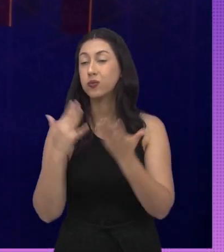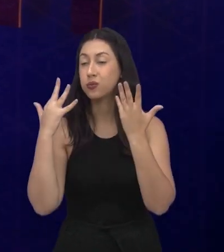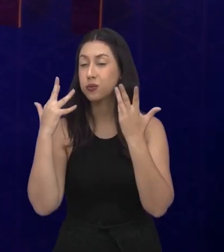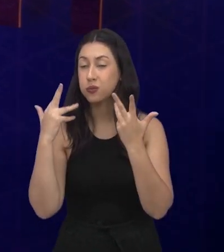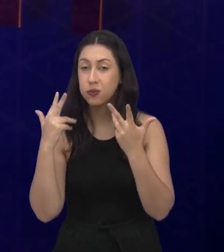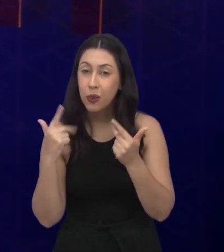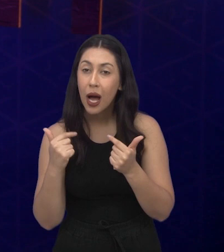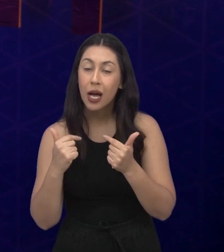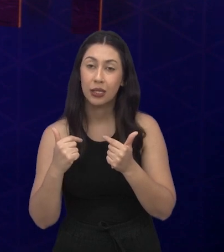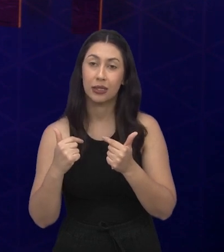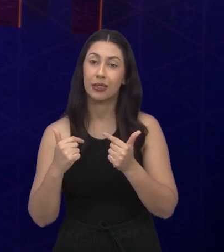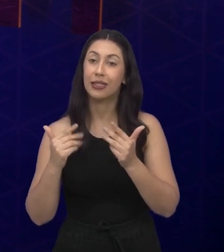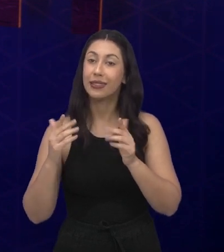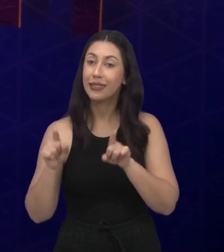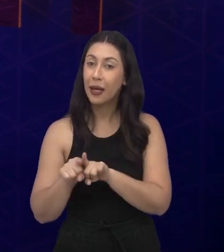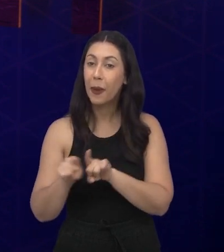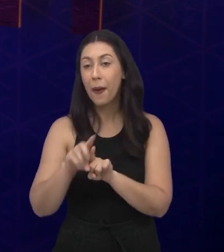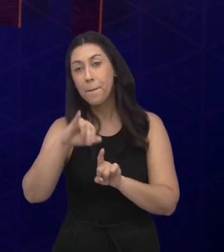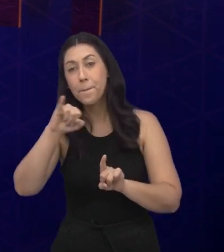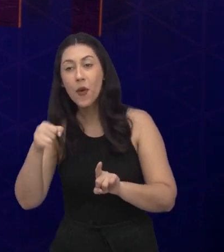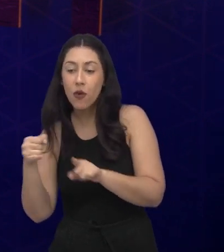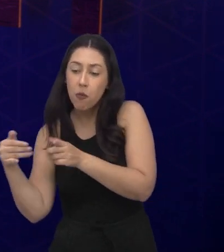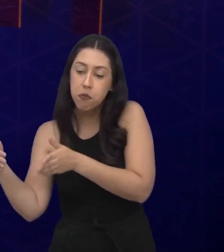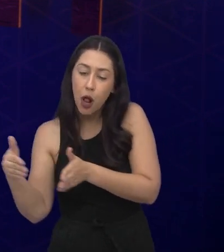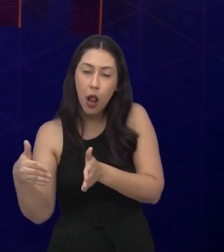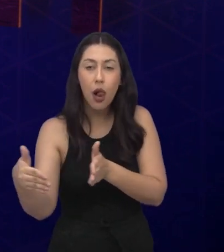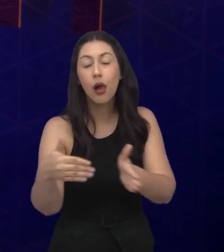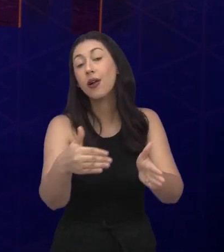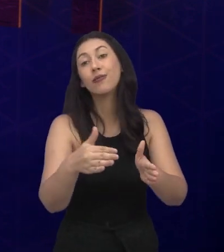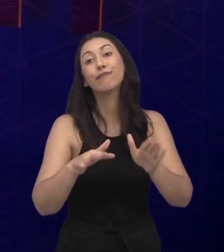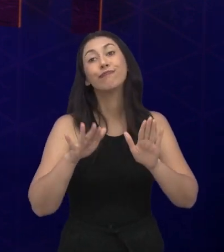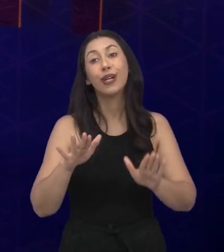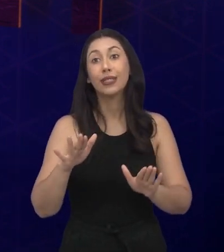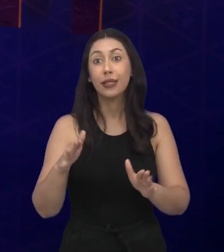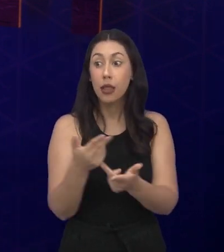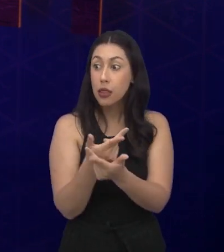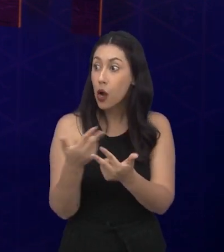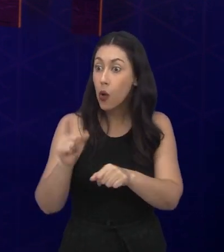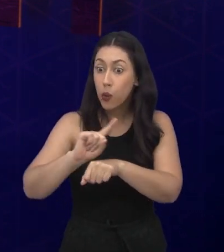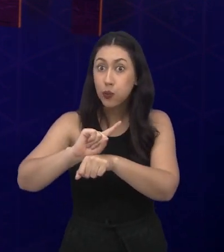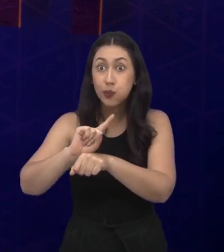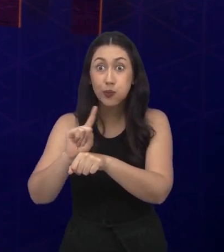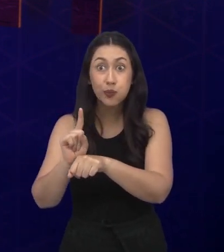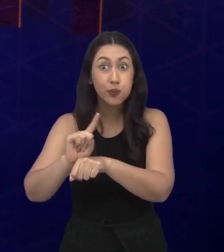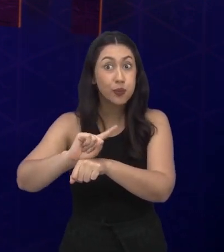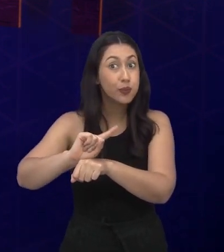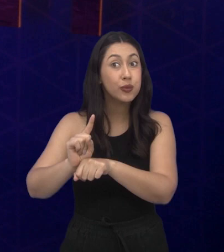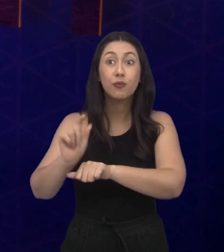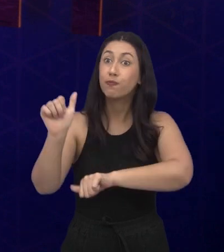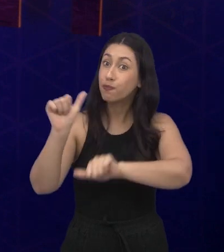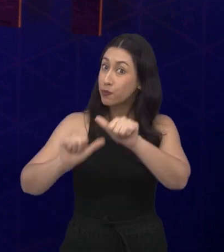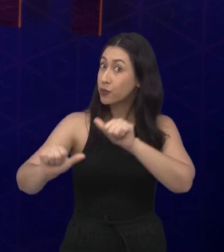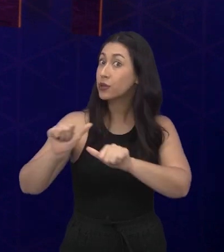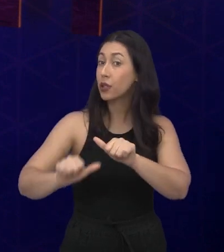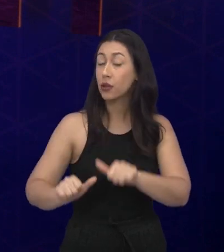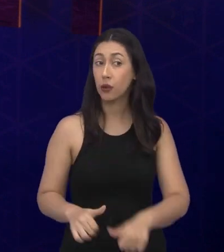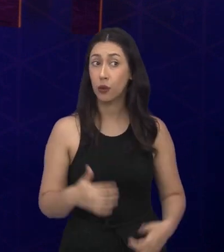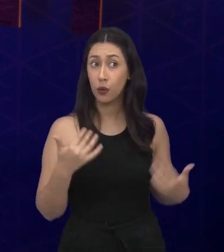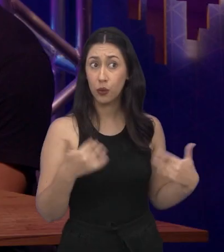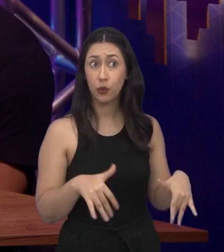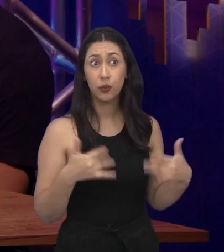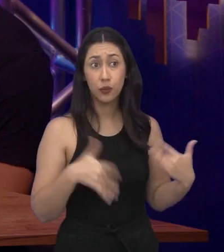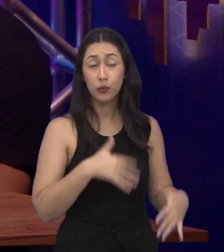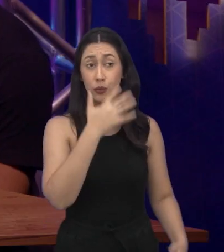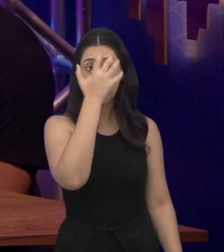e tudo mais. Então, até a gente está mudando até a velocidade das correntezas com o aquecimento global, Vicky. É